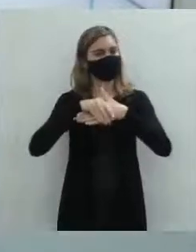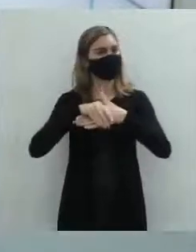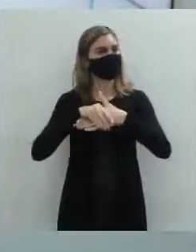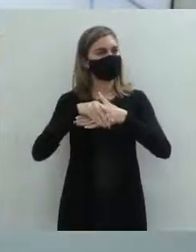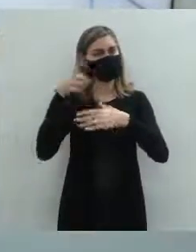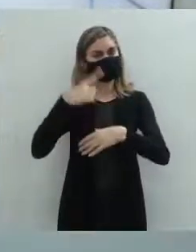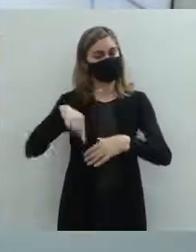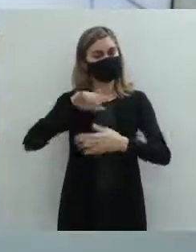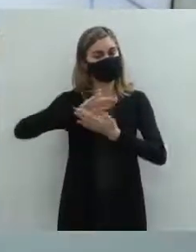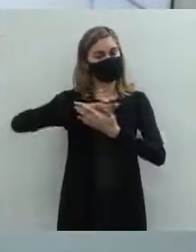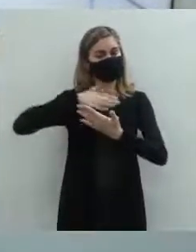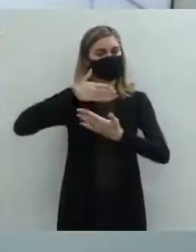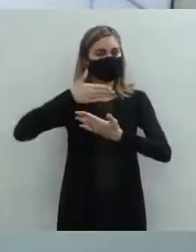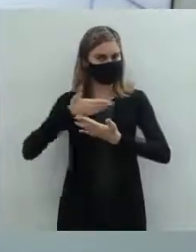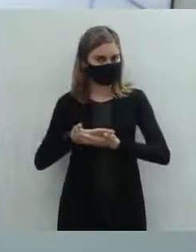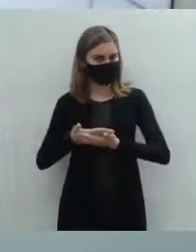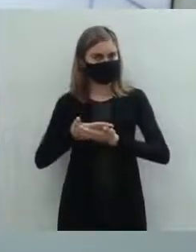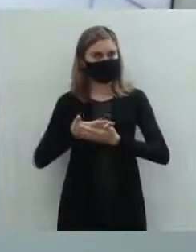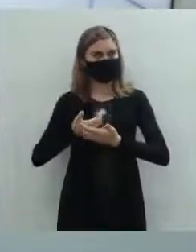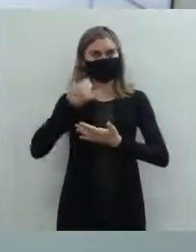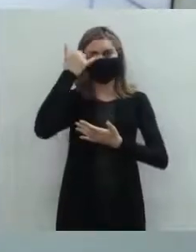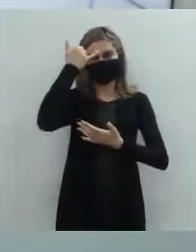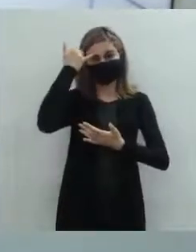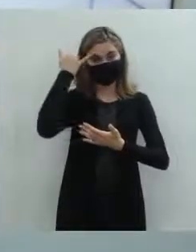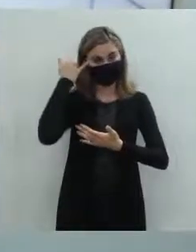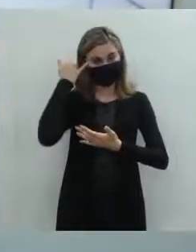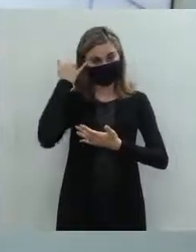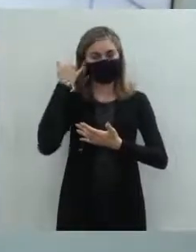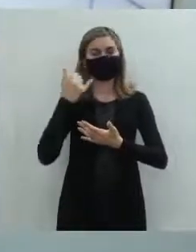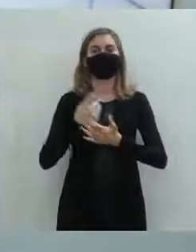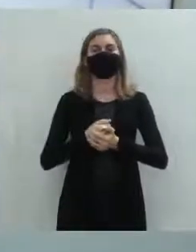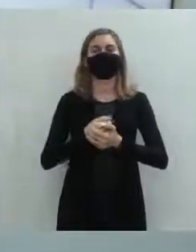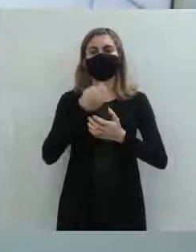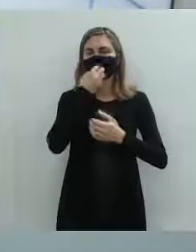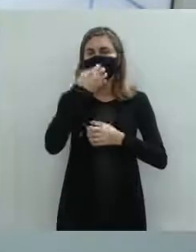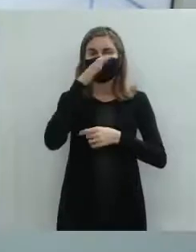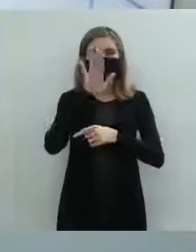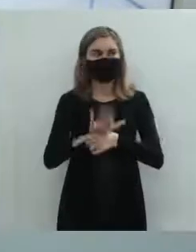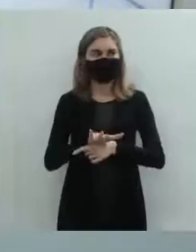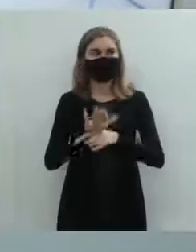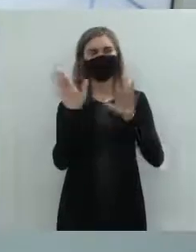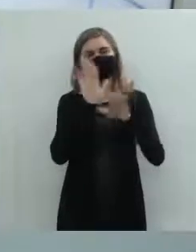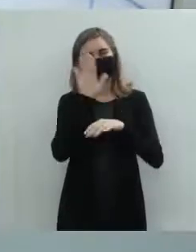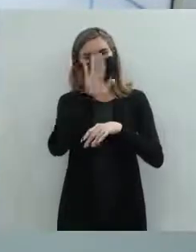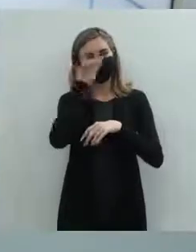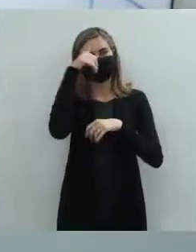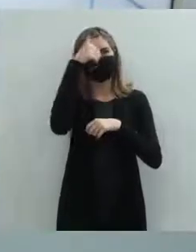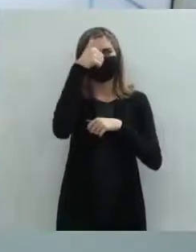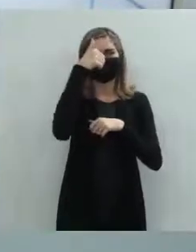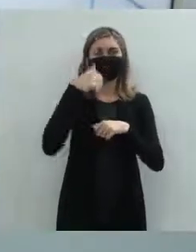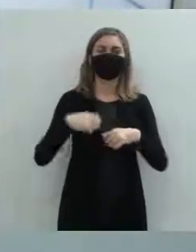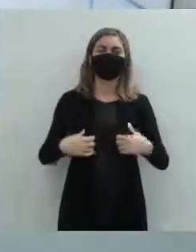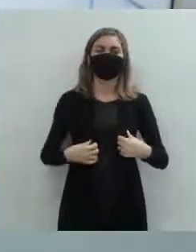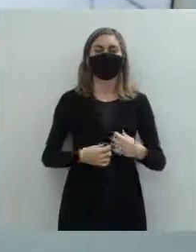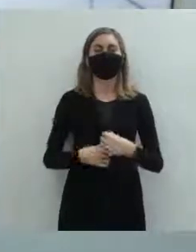a nossa intérprete, Isabela. Boa tarde,